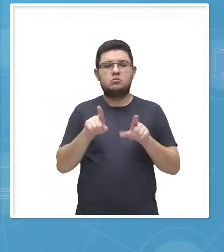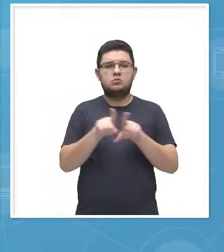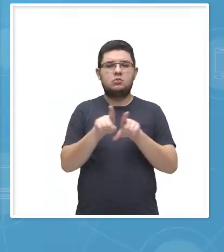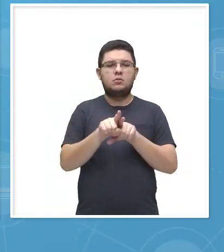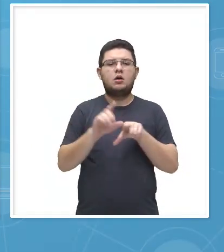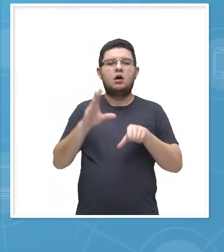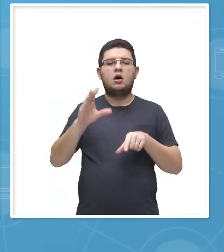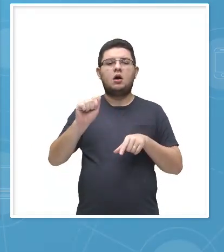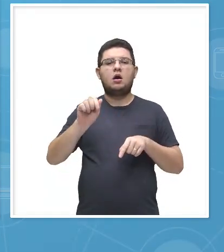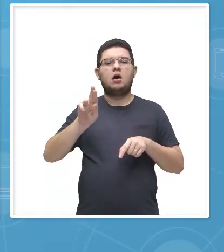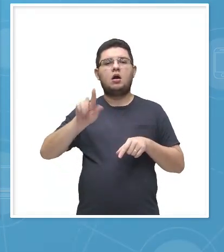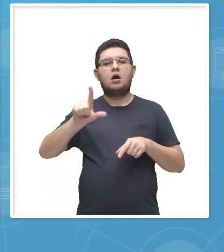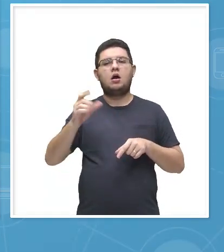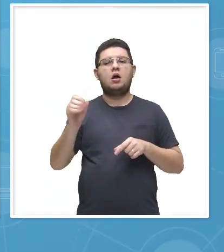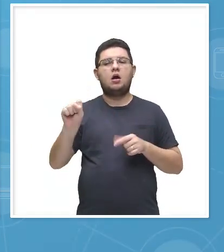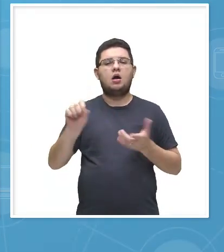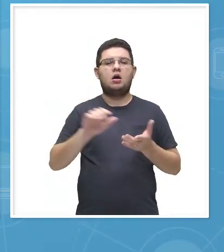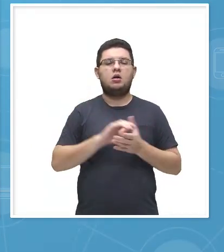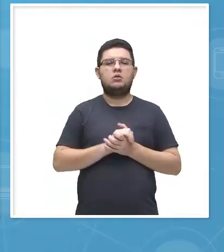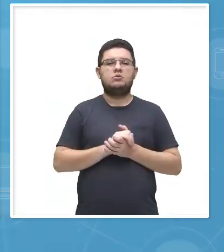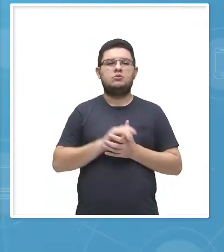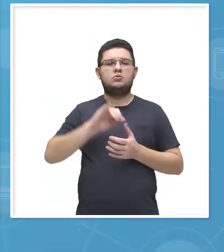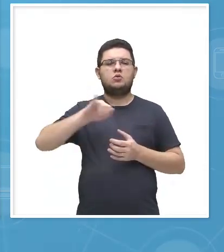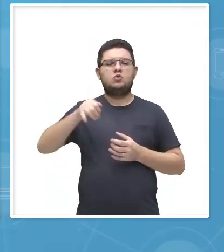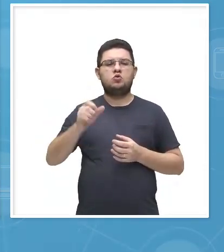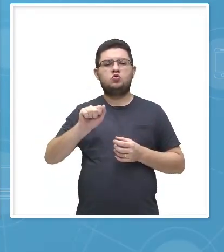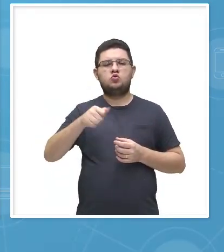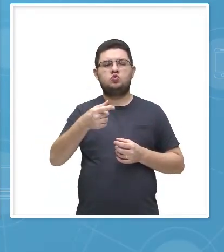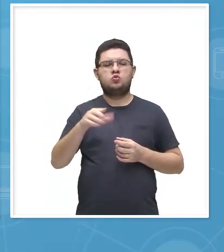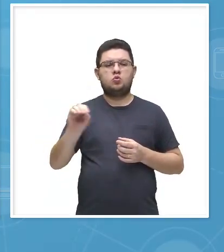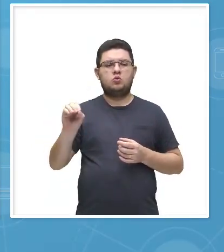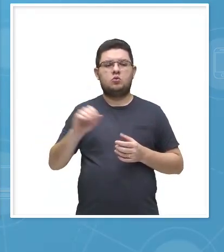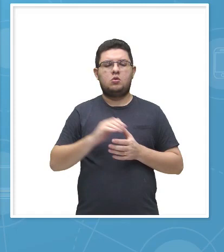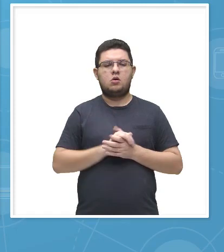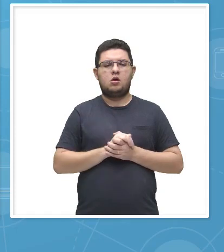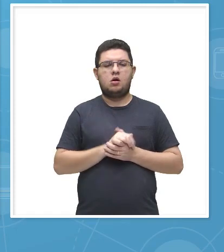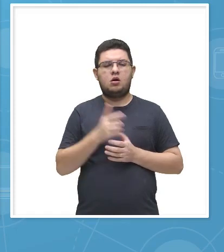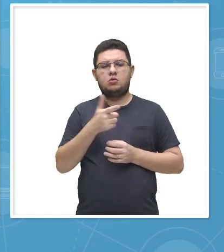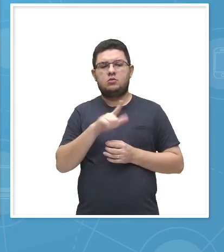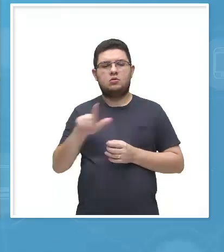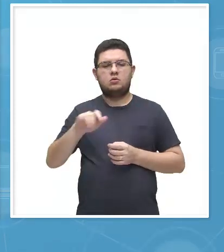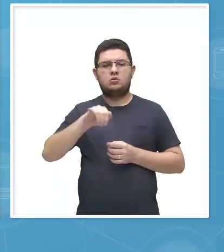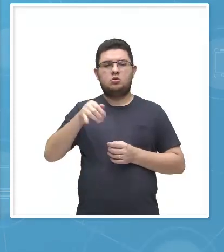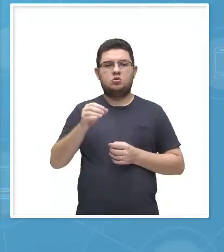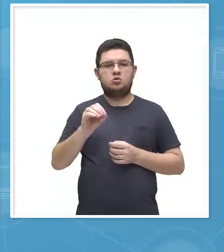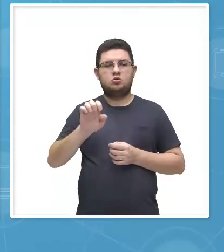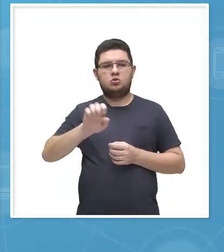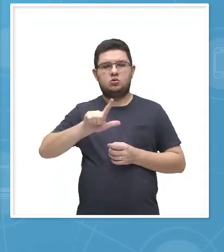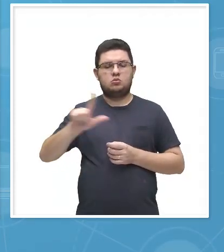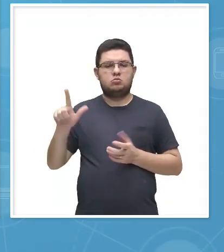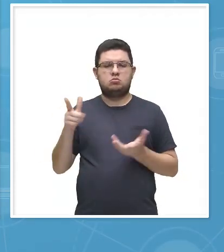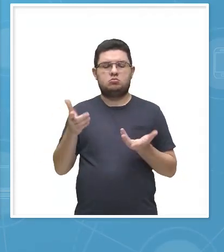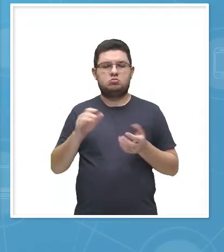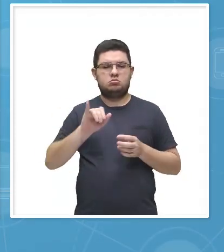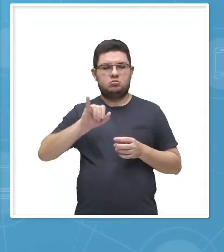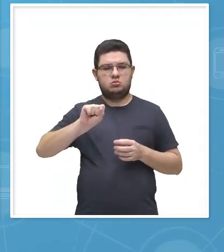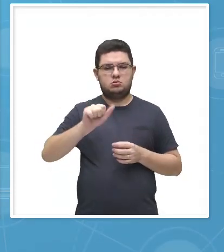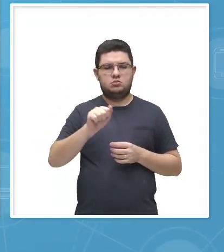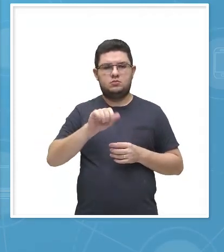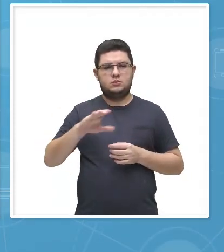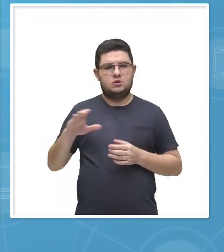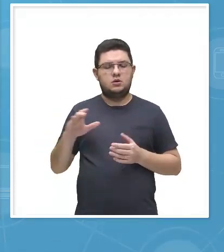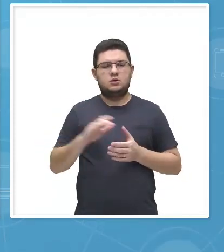Carlos João Joel Jaqueline o Isaac também foi na mesma opinião